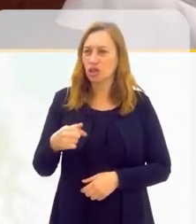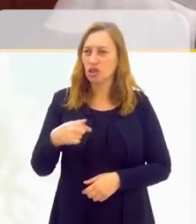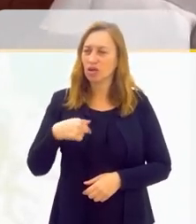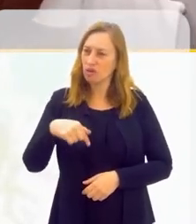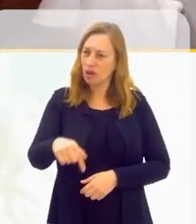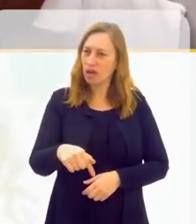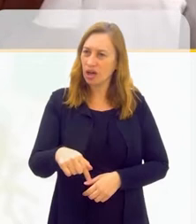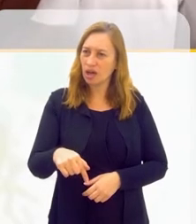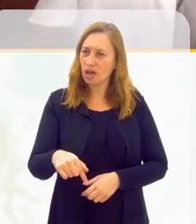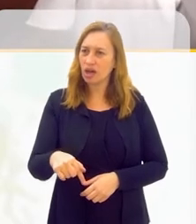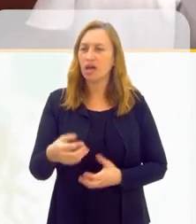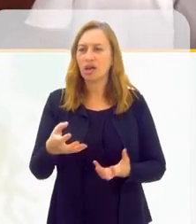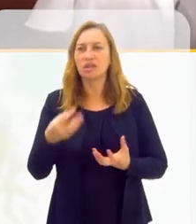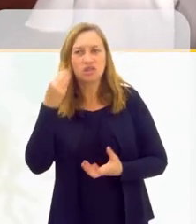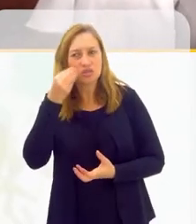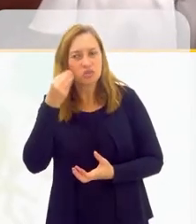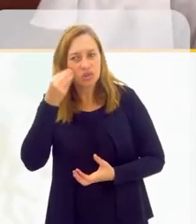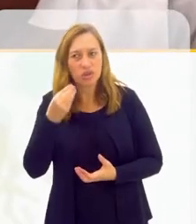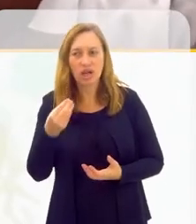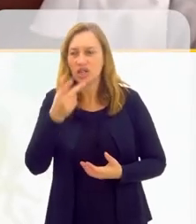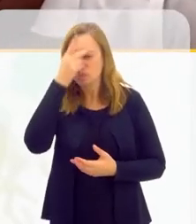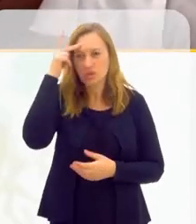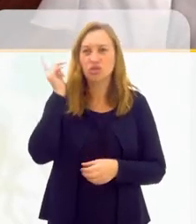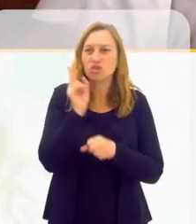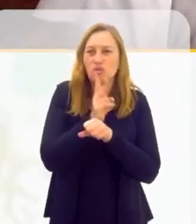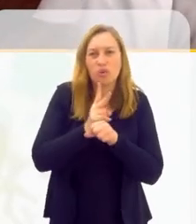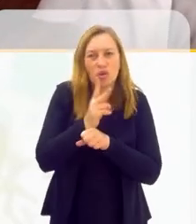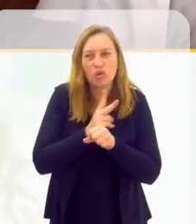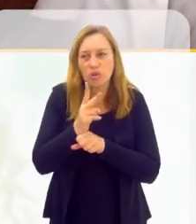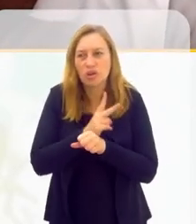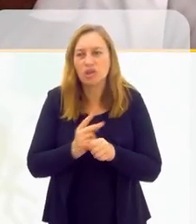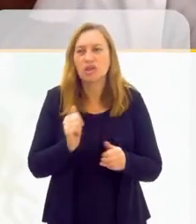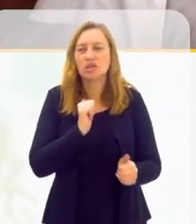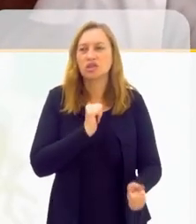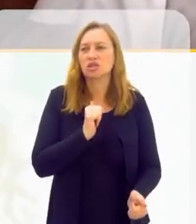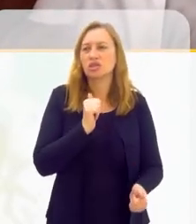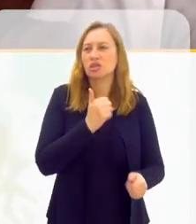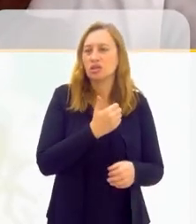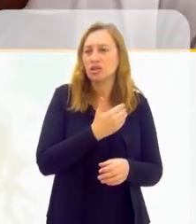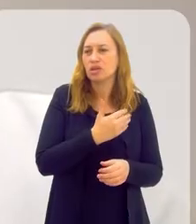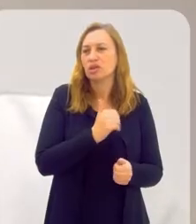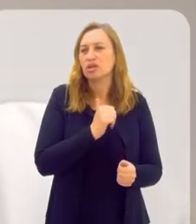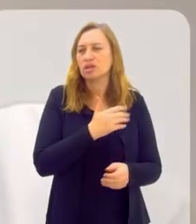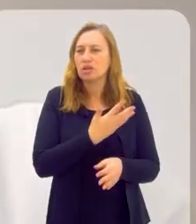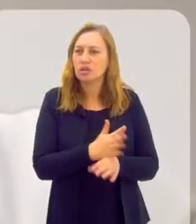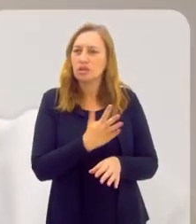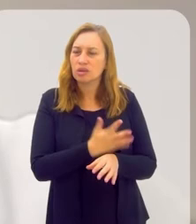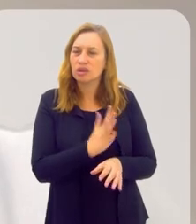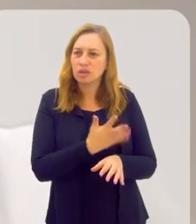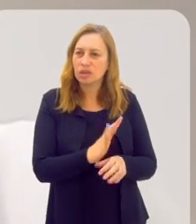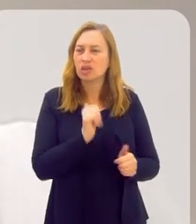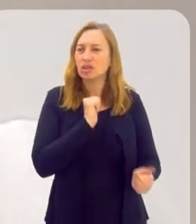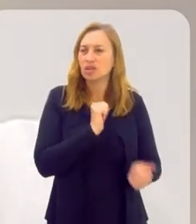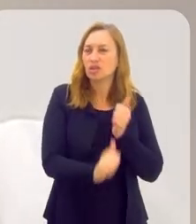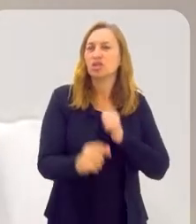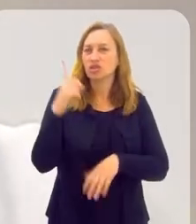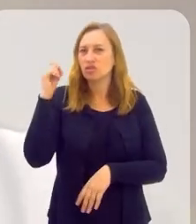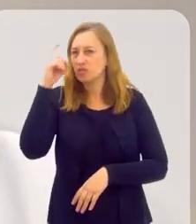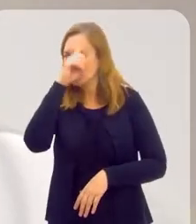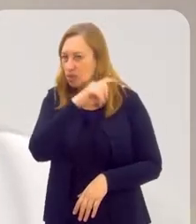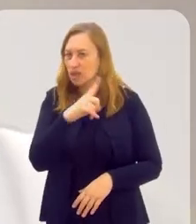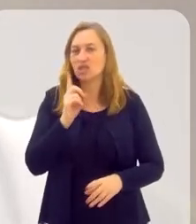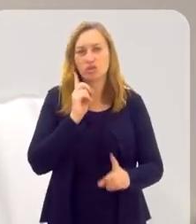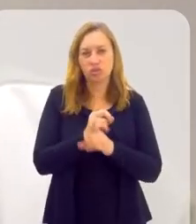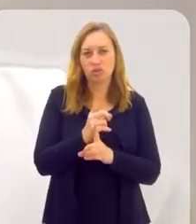levou os outros para experimentar. O que quer dizer que estas pessoas estão à procura de prática desportiva e que estão a ter muita dificuldade em encontrar um sítio